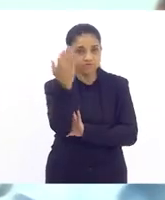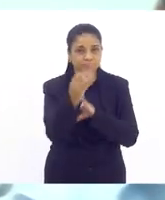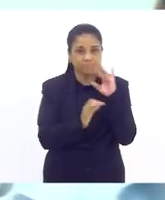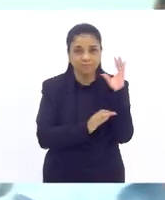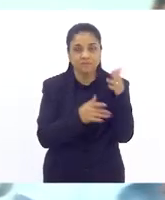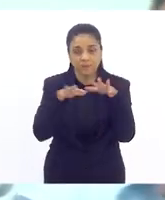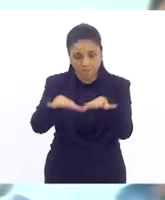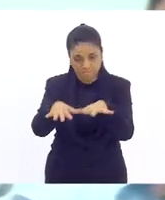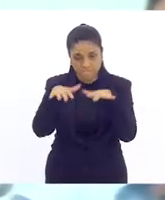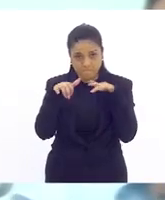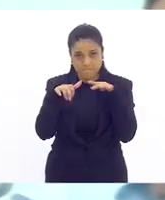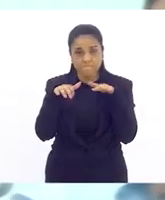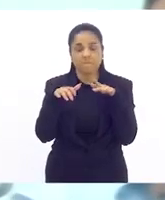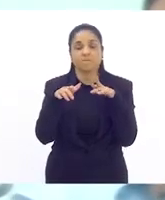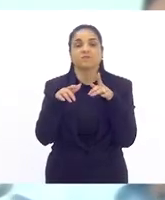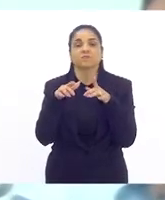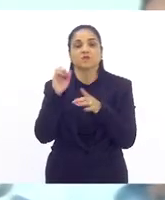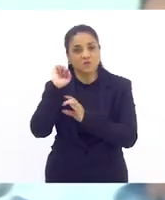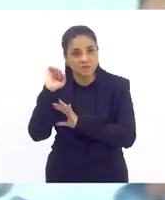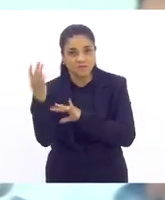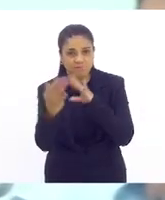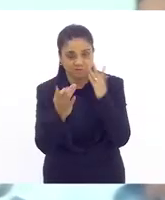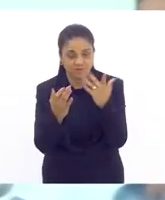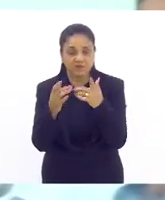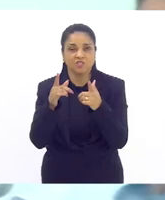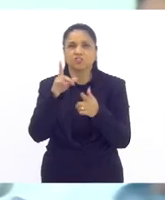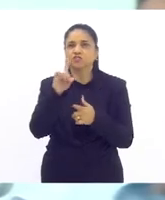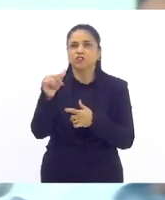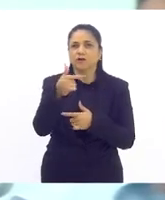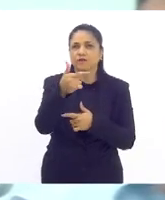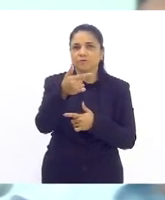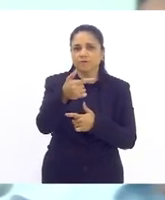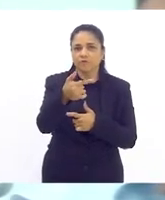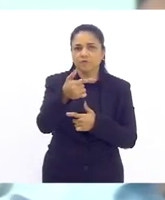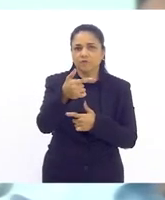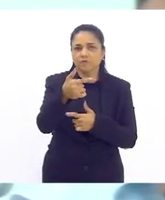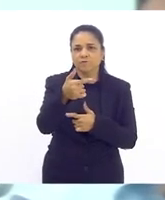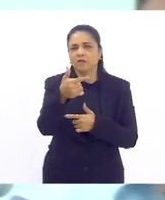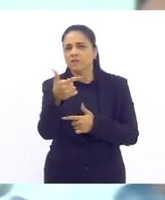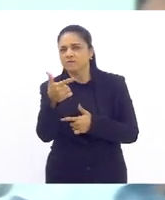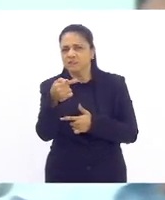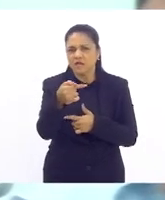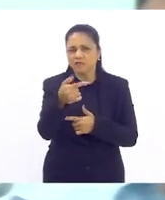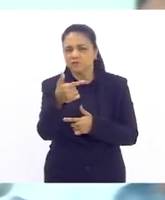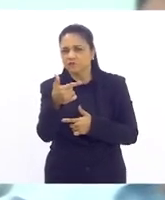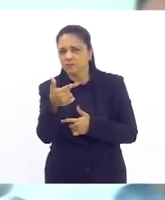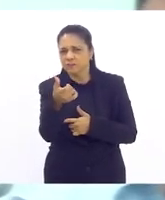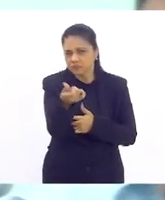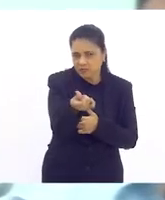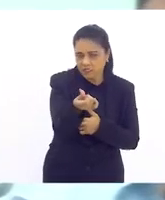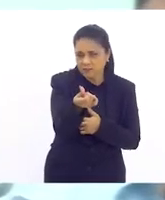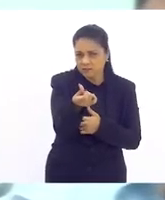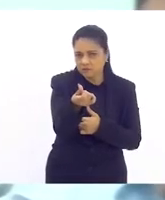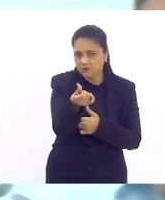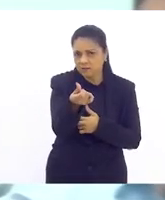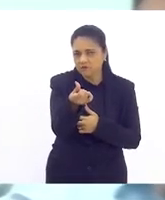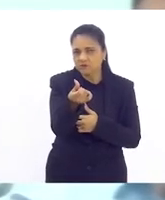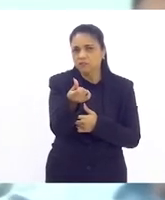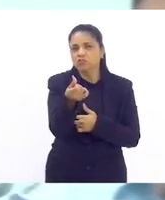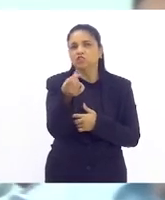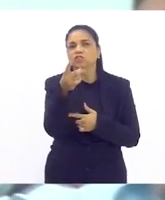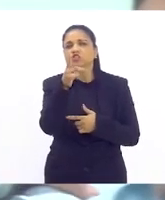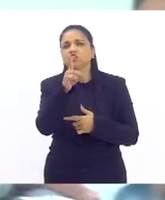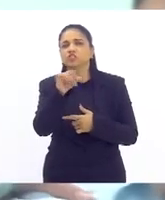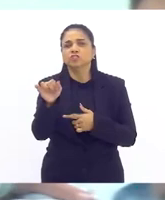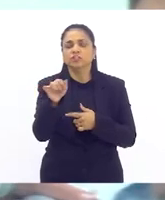parlamentar ambientalista no dia 27 ou 26 26 que é véspera do dia da Mata